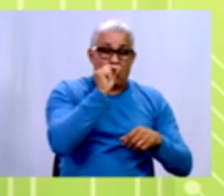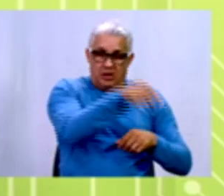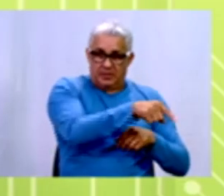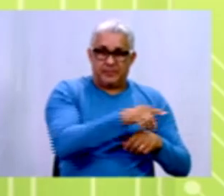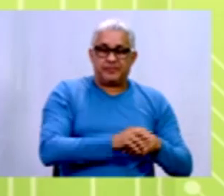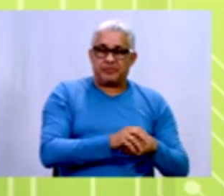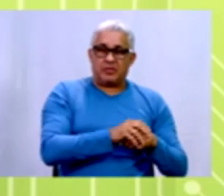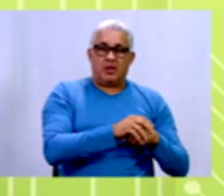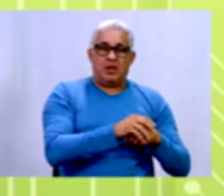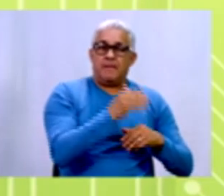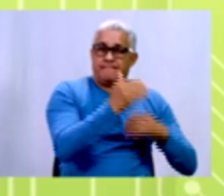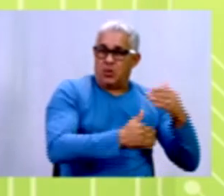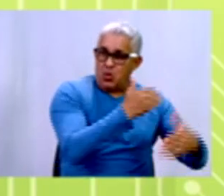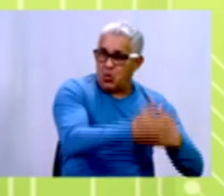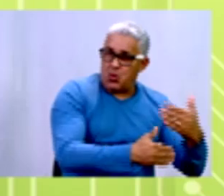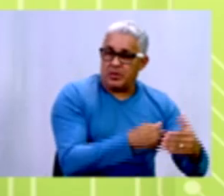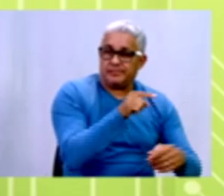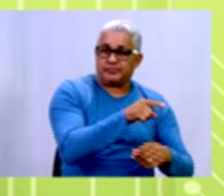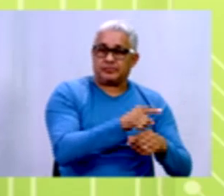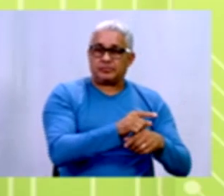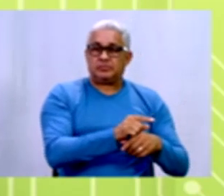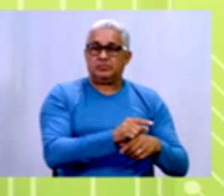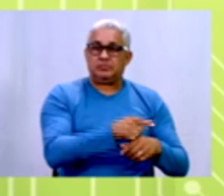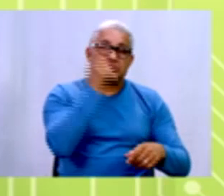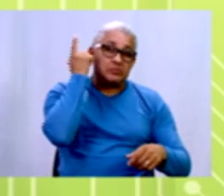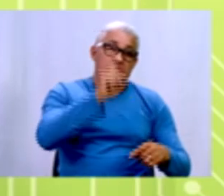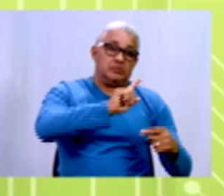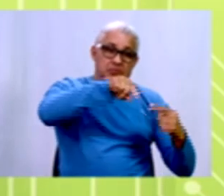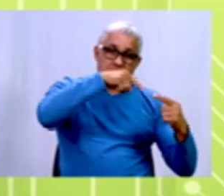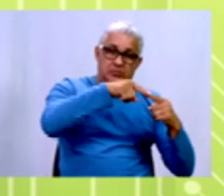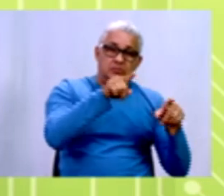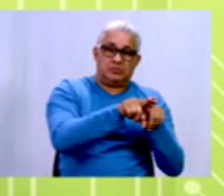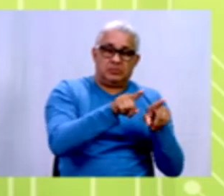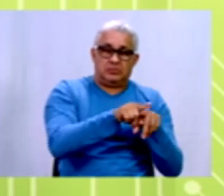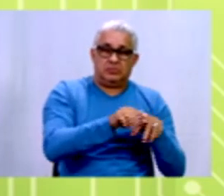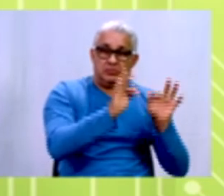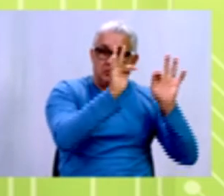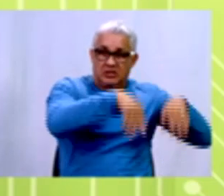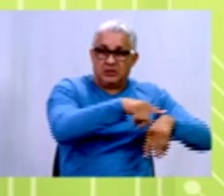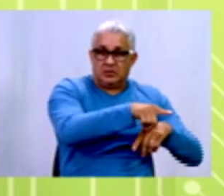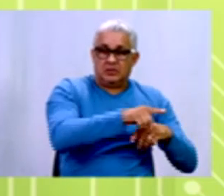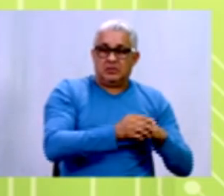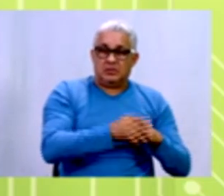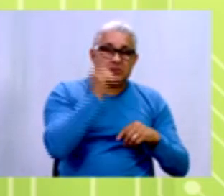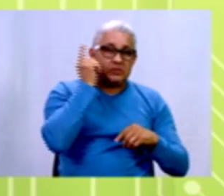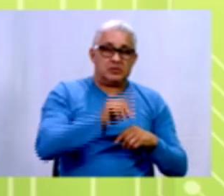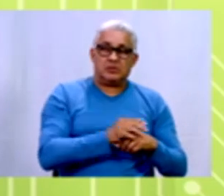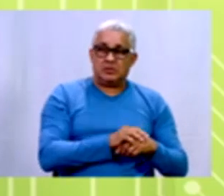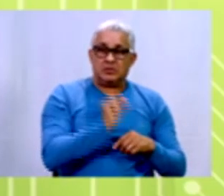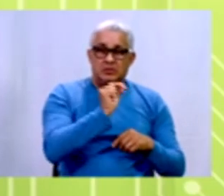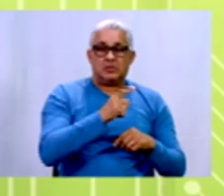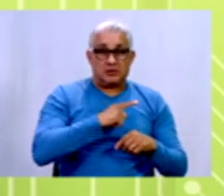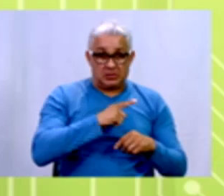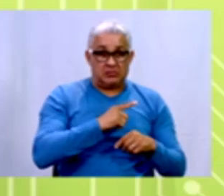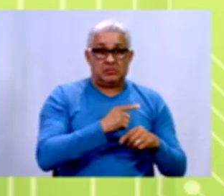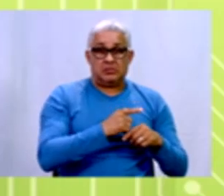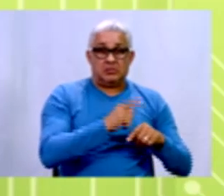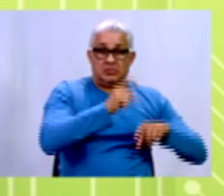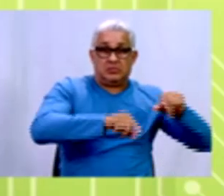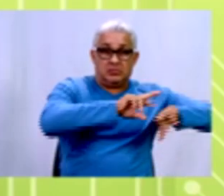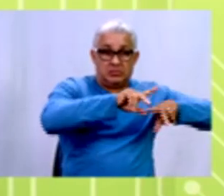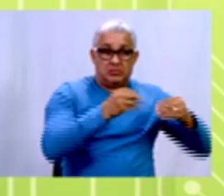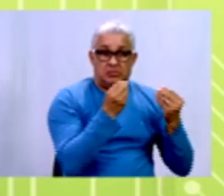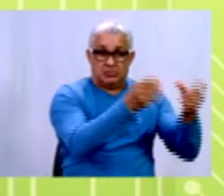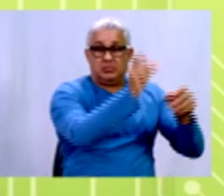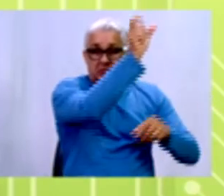no decorrer de um período, chegarmos no final e estabelecermos um resultado. Ou seja, termos um produto para entregar para o